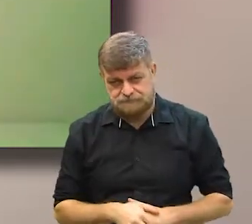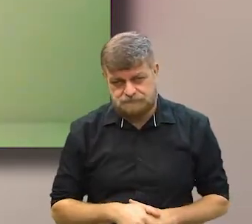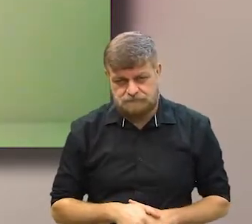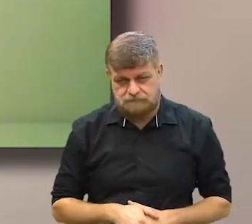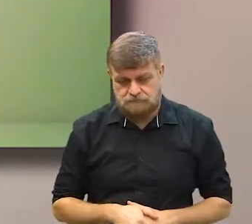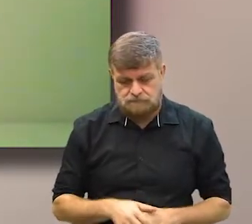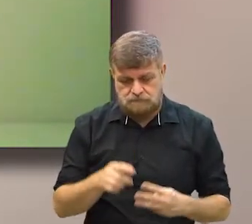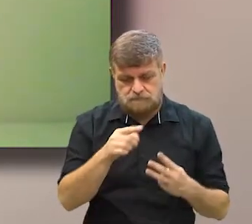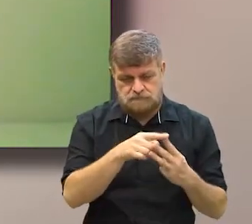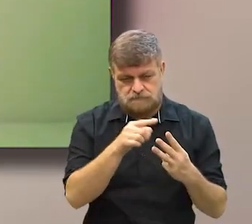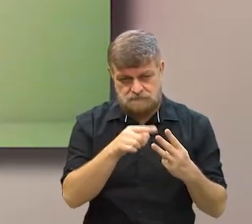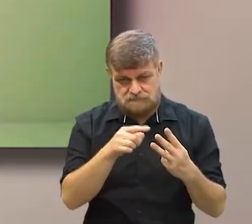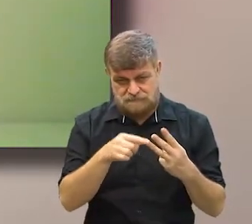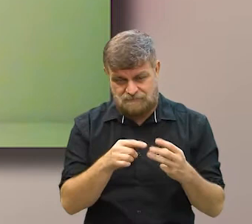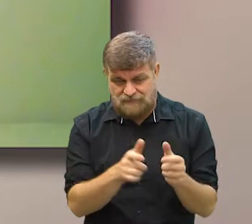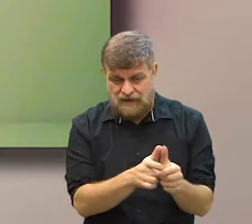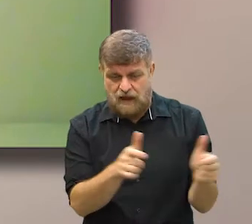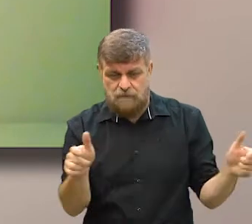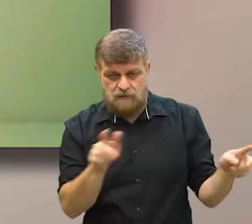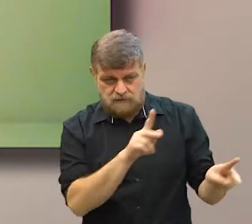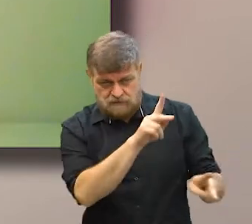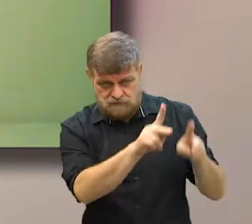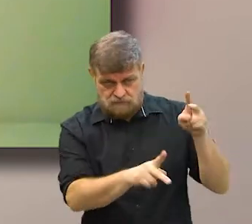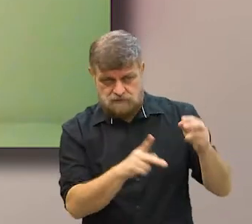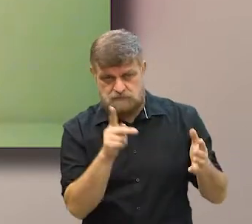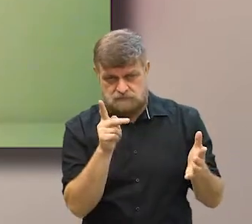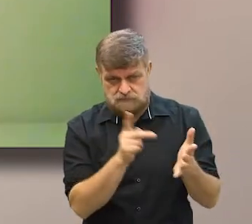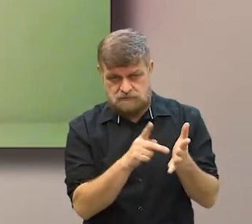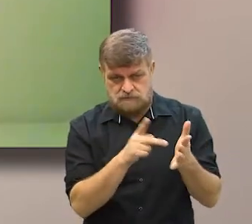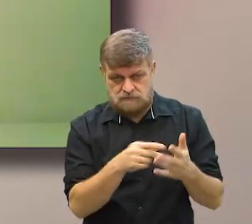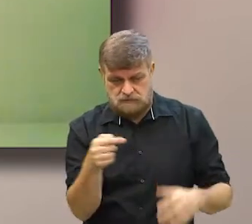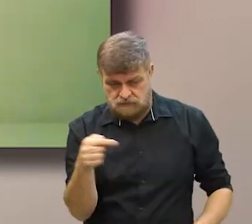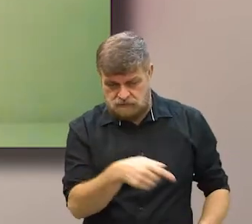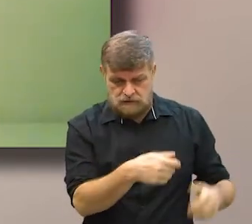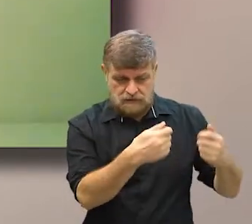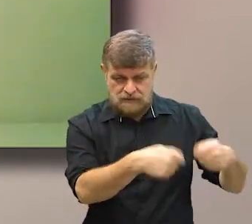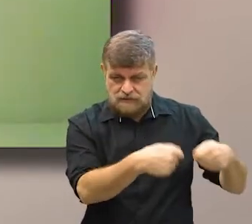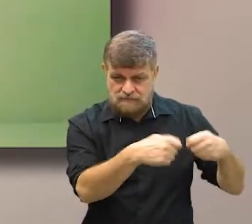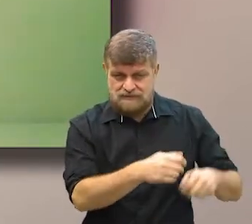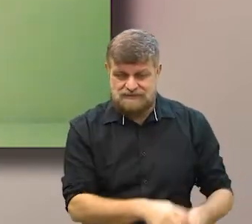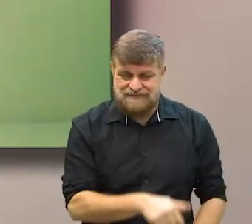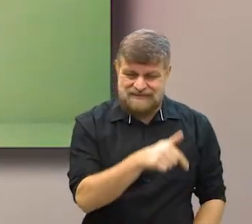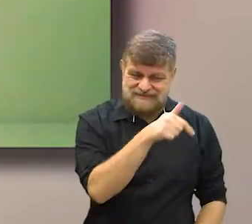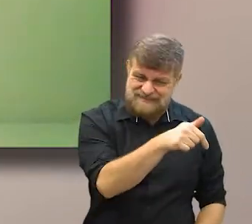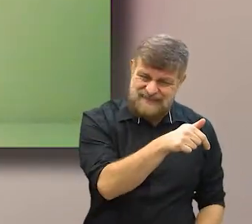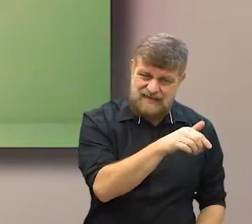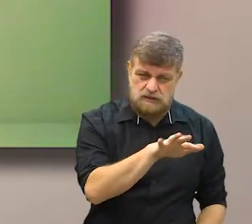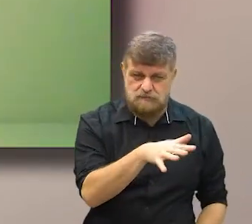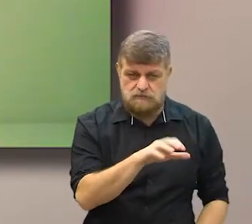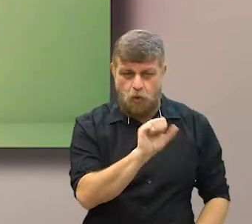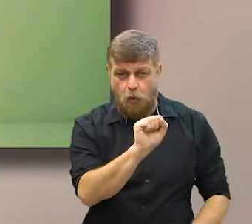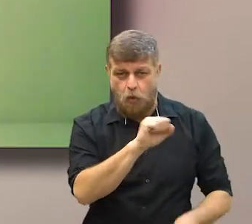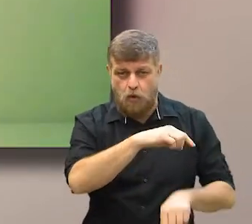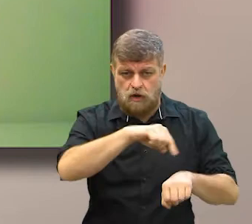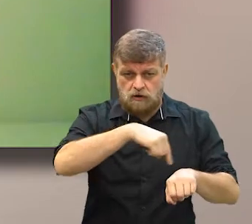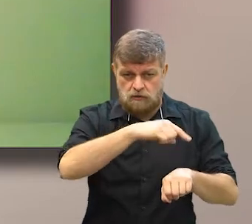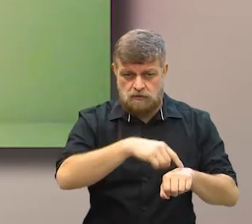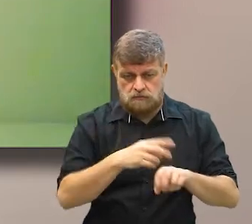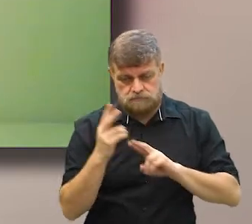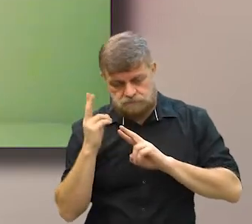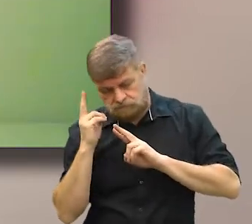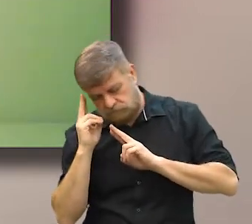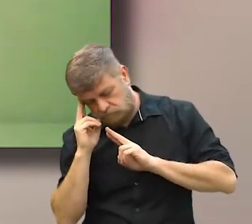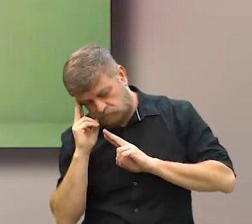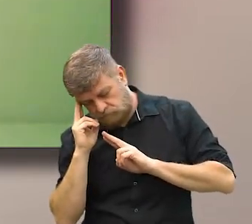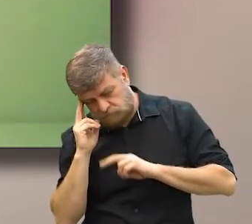horas. A grande maioria da população, de fato, tem uma necessidade de 7, 8 e pouco horas de sono